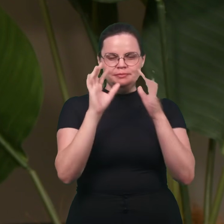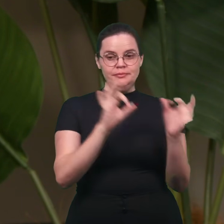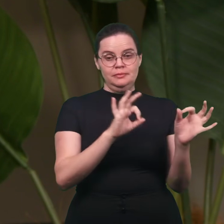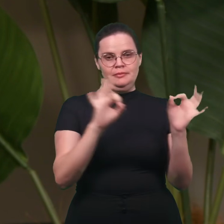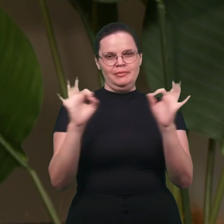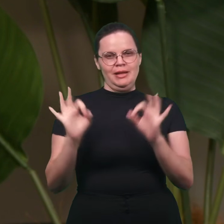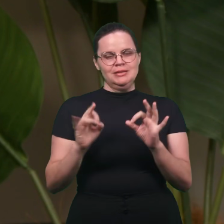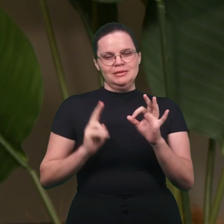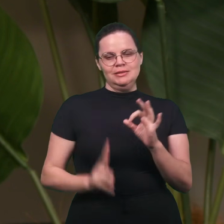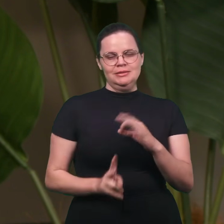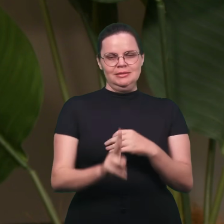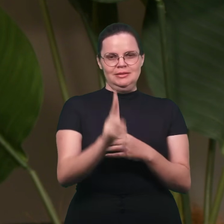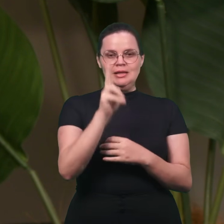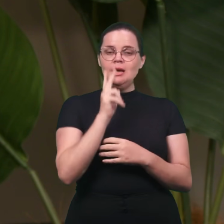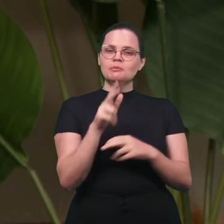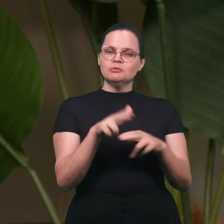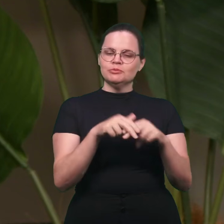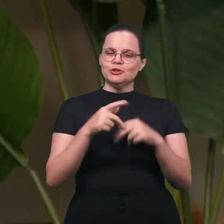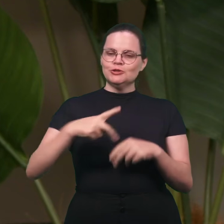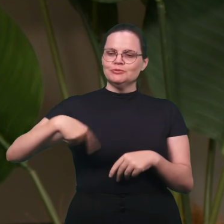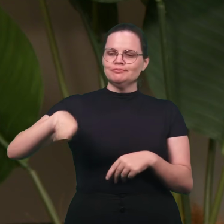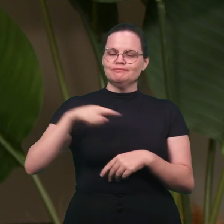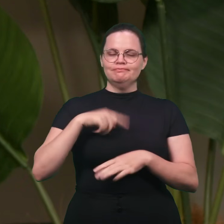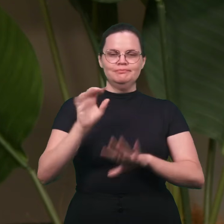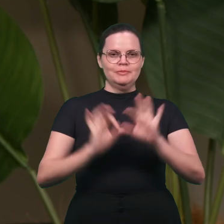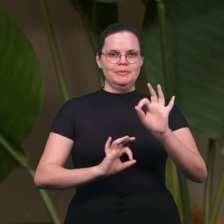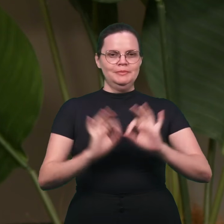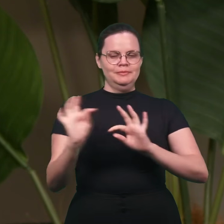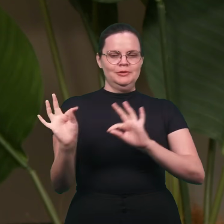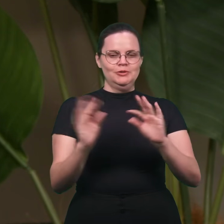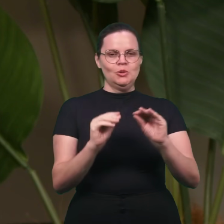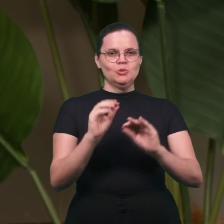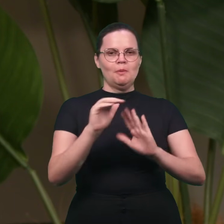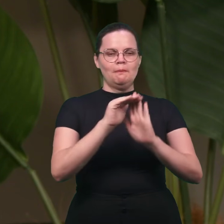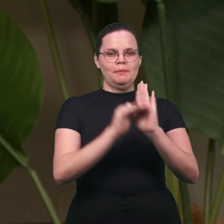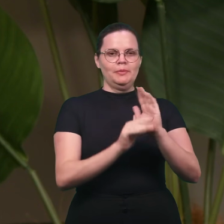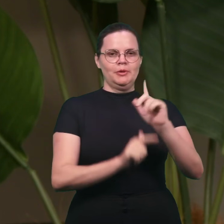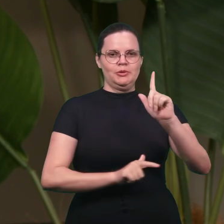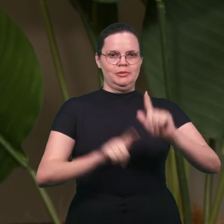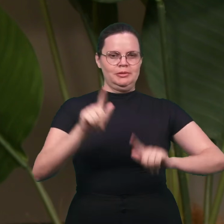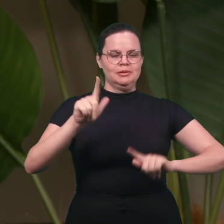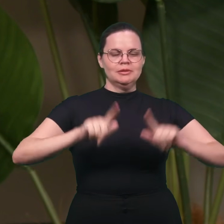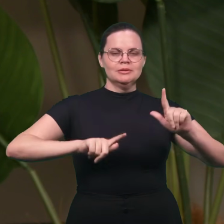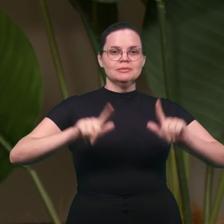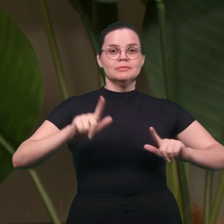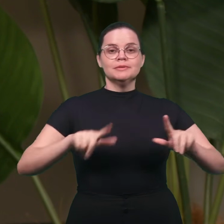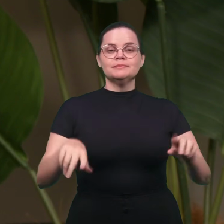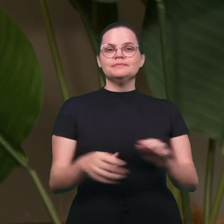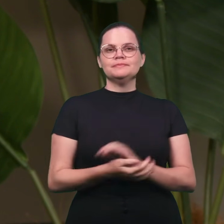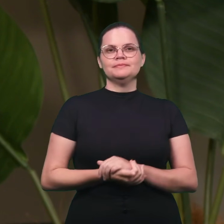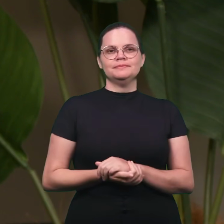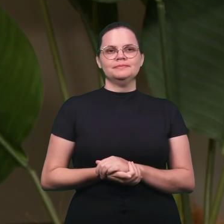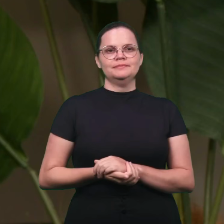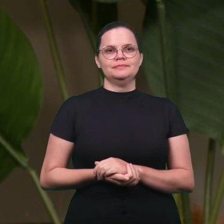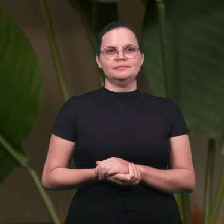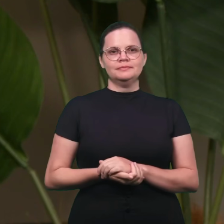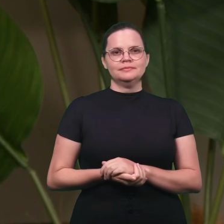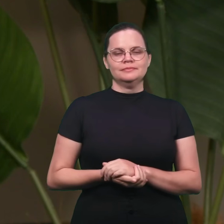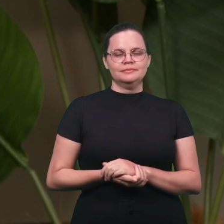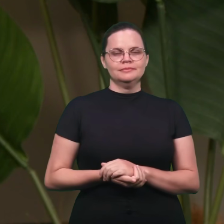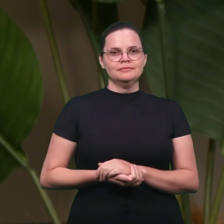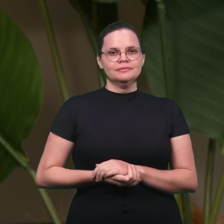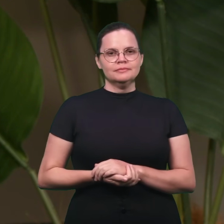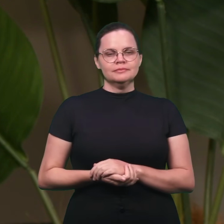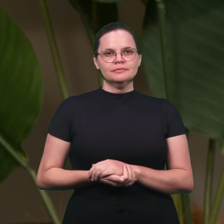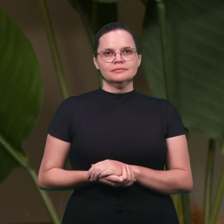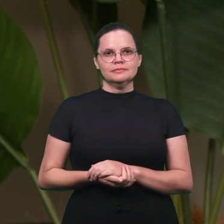dessa audiência, que é a razão principal de estarmos preparando este programa